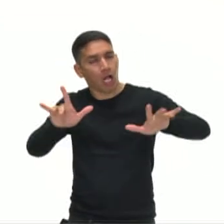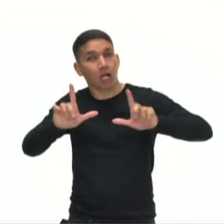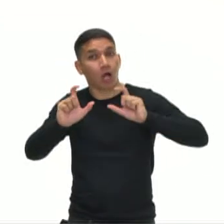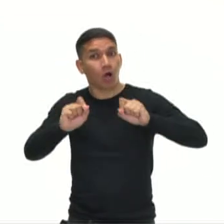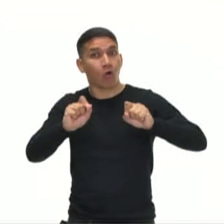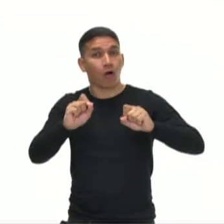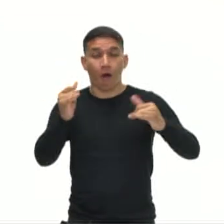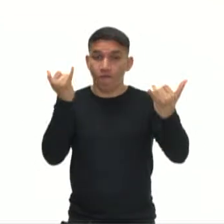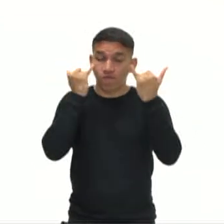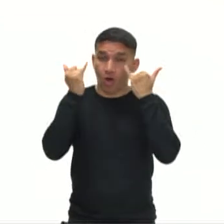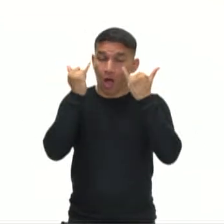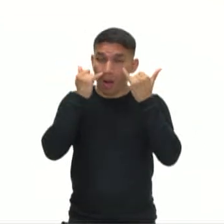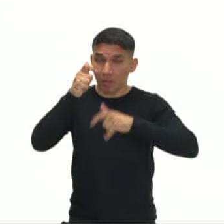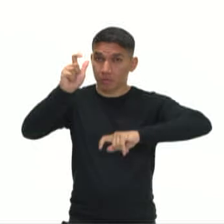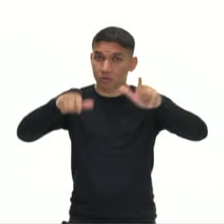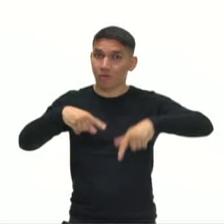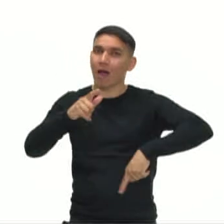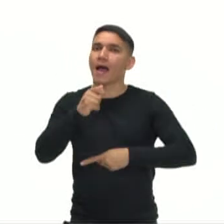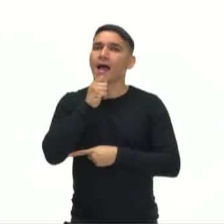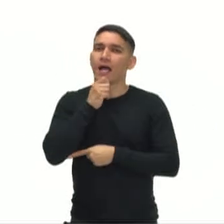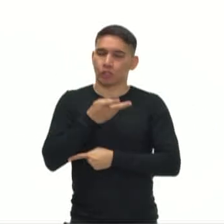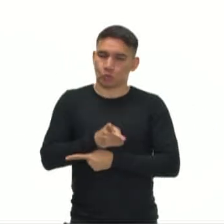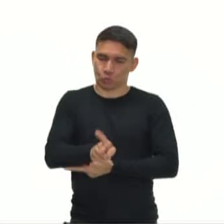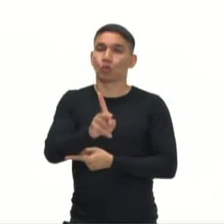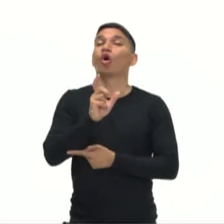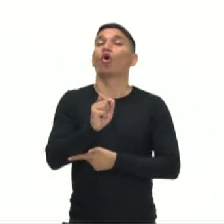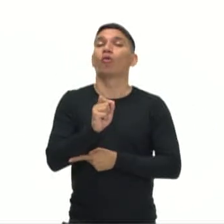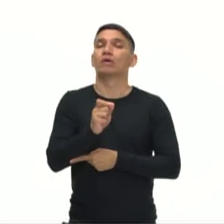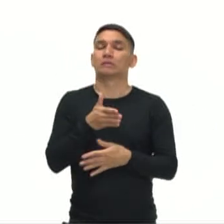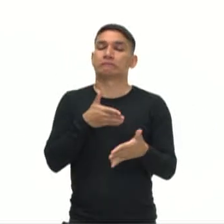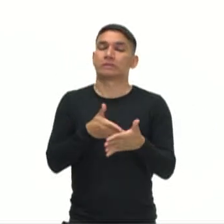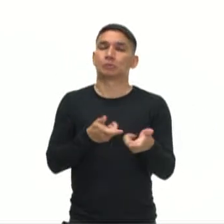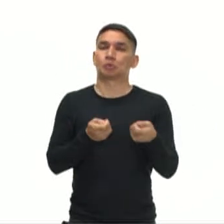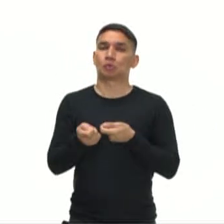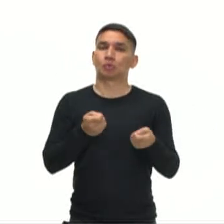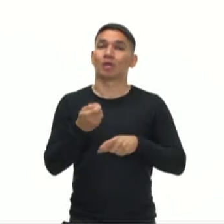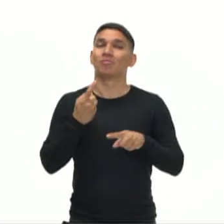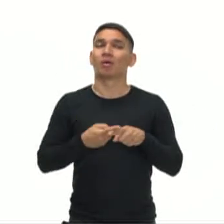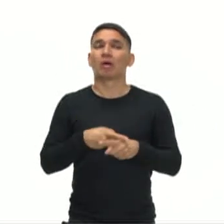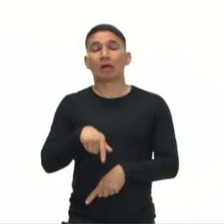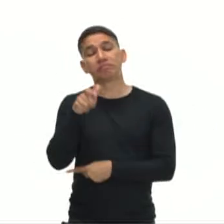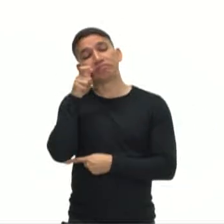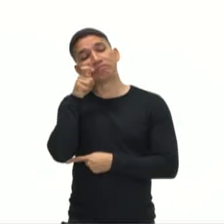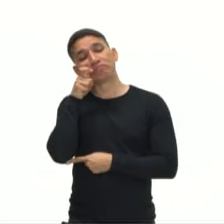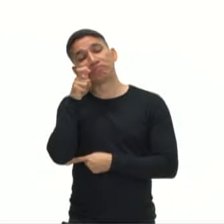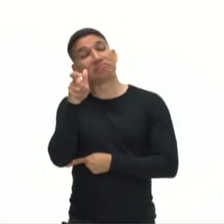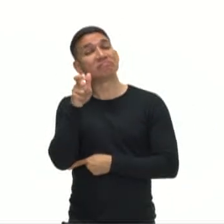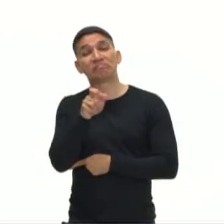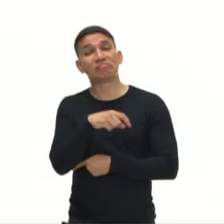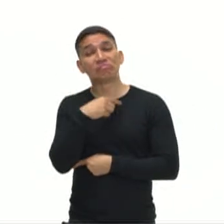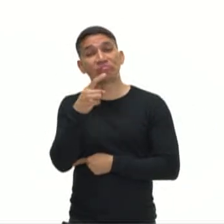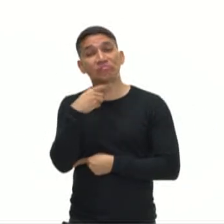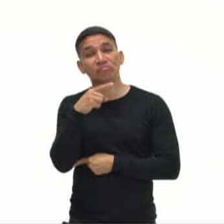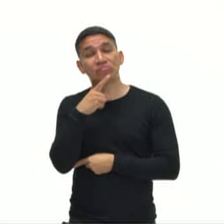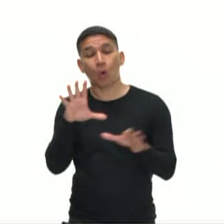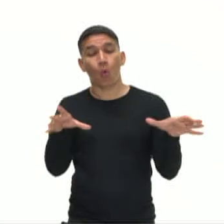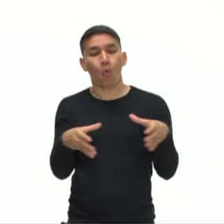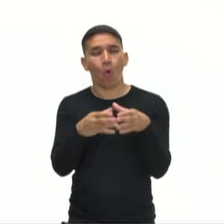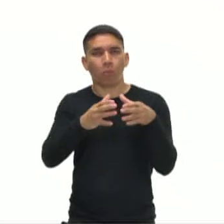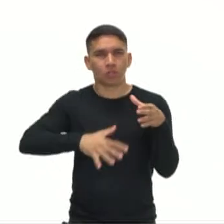indivíduo ainda é limitado por fatores como o desinteresse da coletividade ou